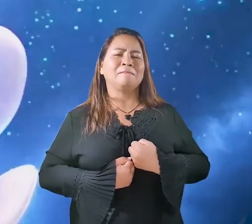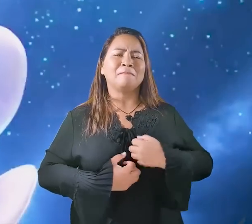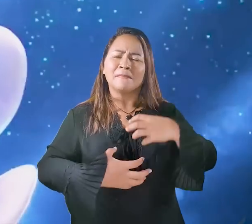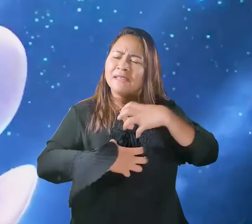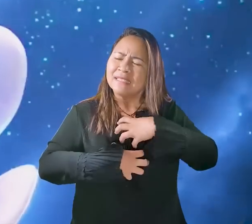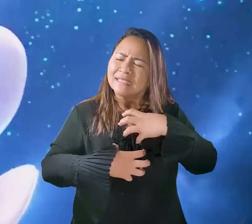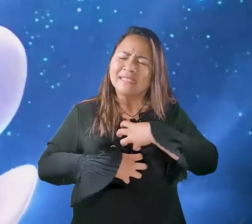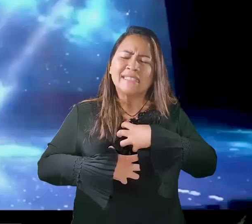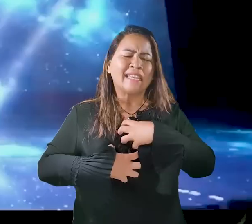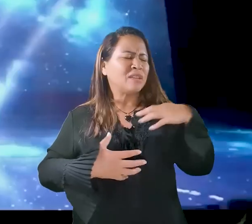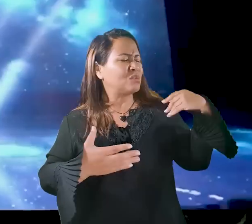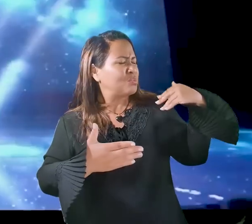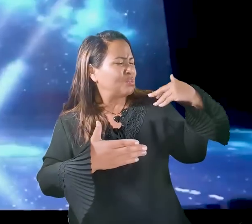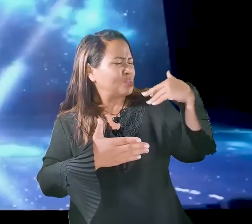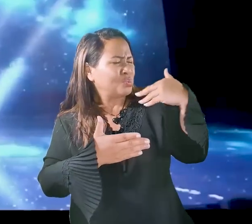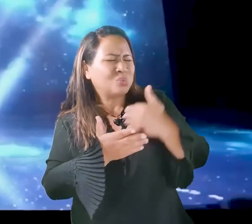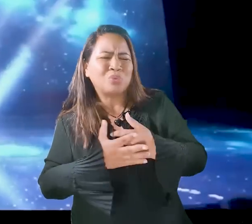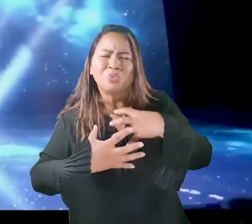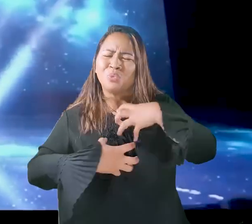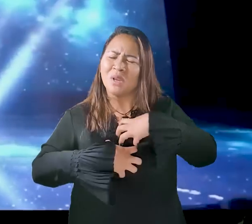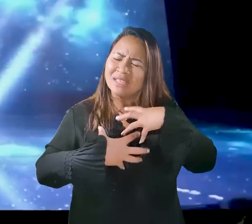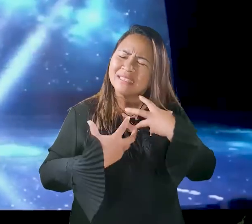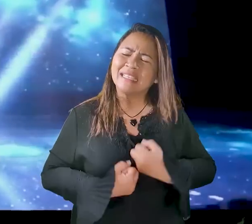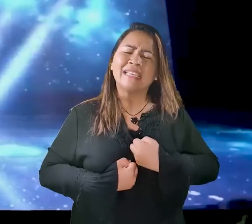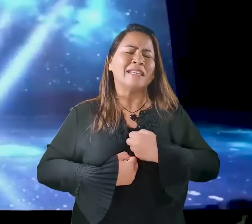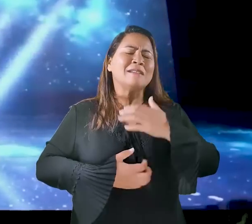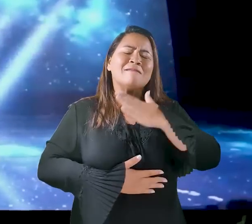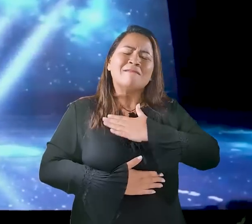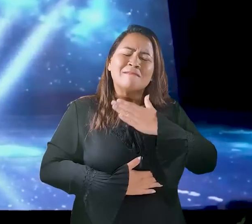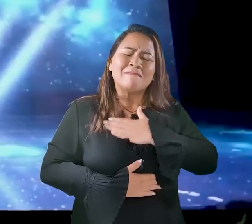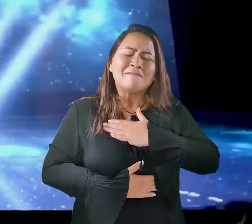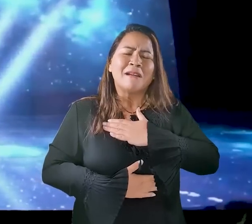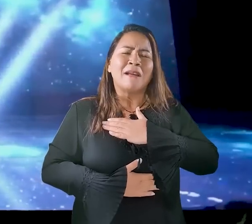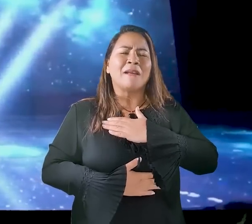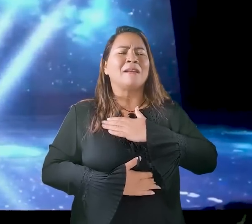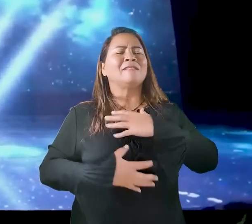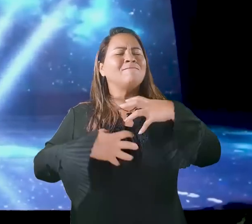acontecimentos, eu me aceito, eu me aceito, eu me aceito, eu me aceito, eu me aceito.